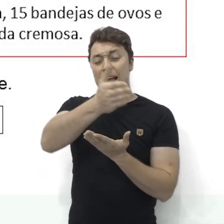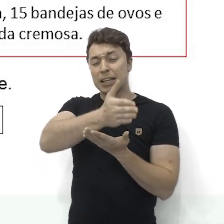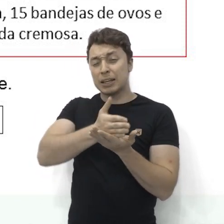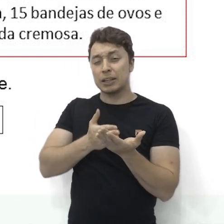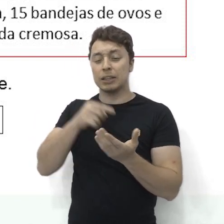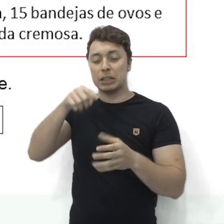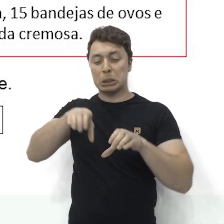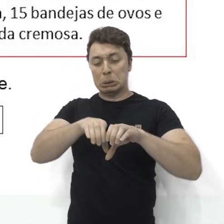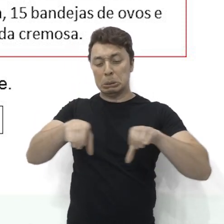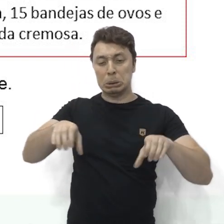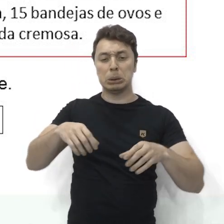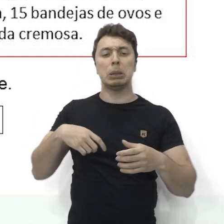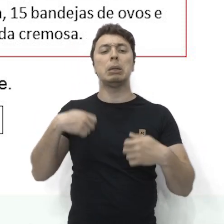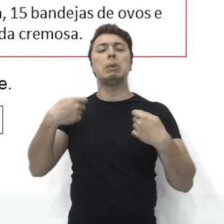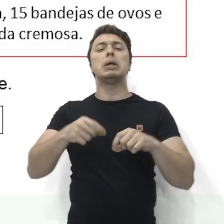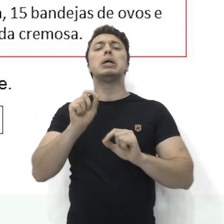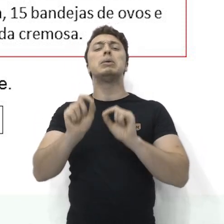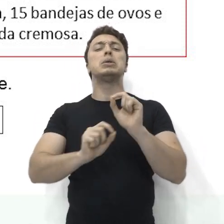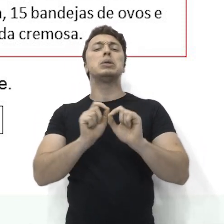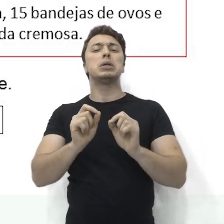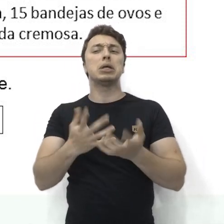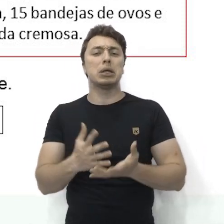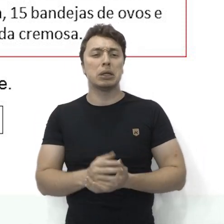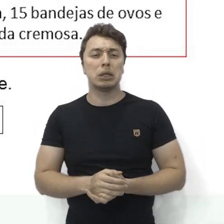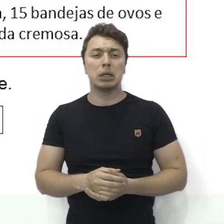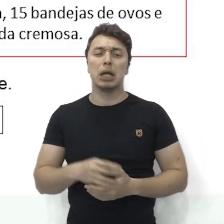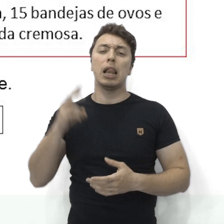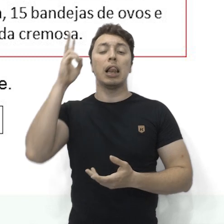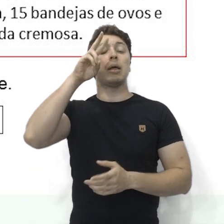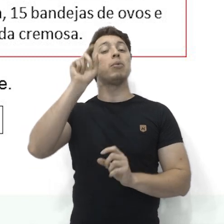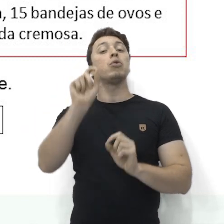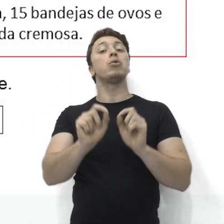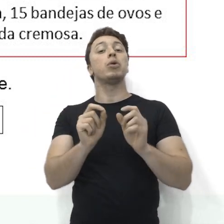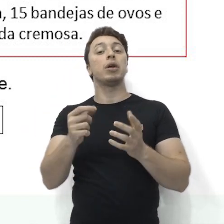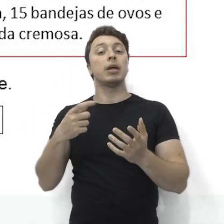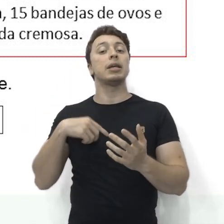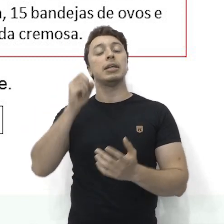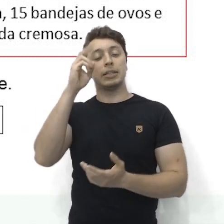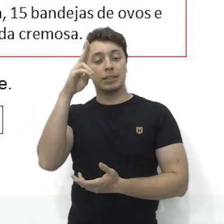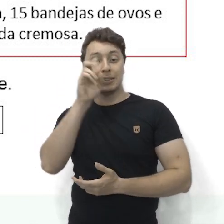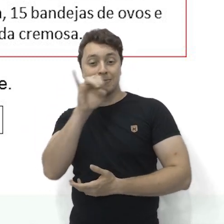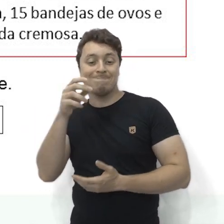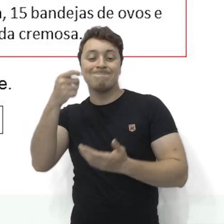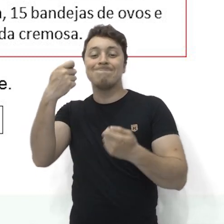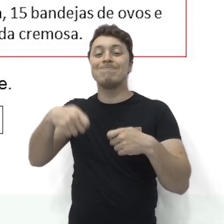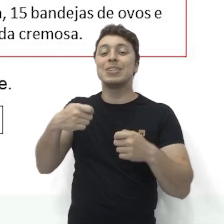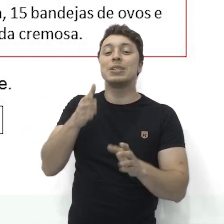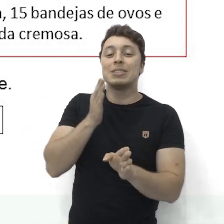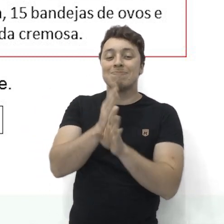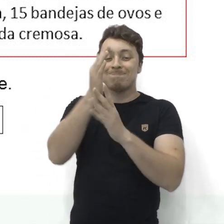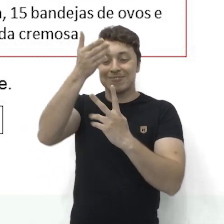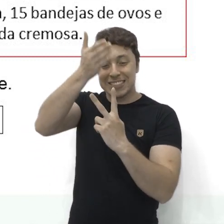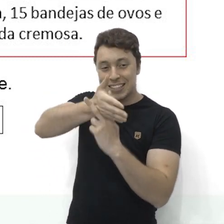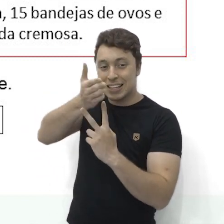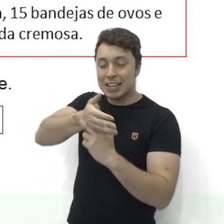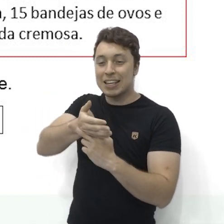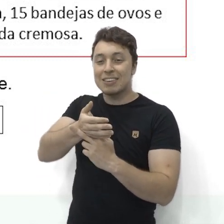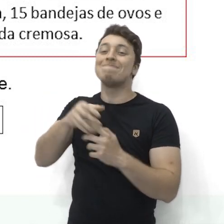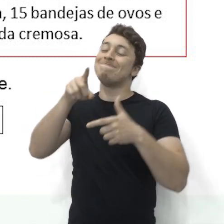cada ingrediente que teríamos que usar? Lembrando que, se queremos descobrir a metade, iremos dividir